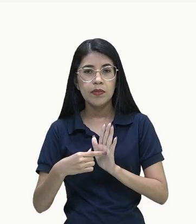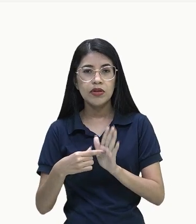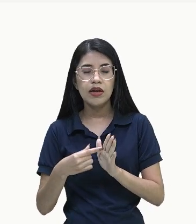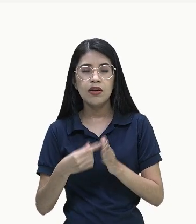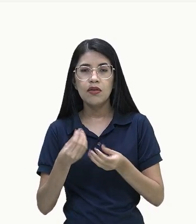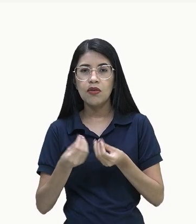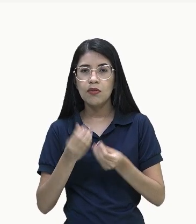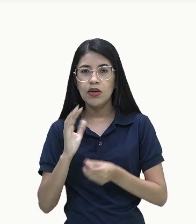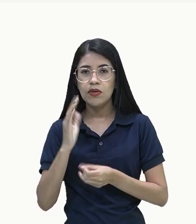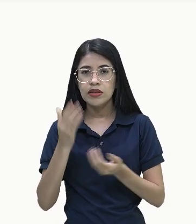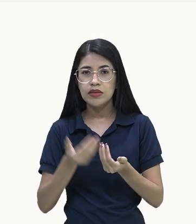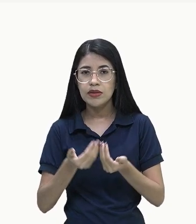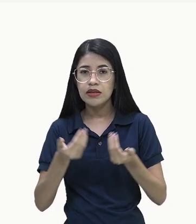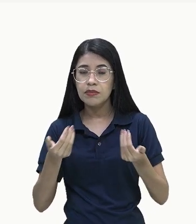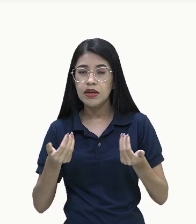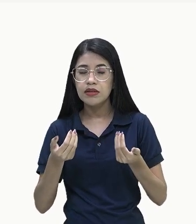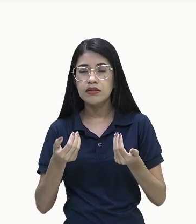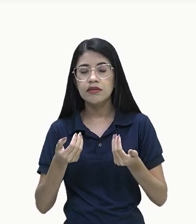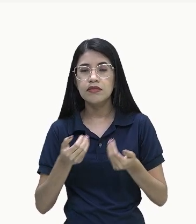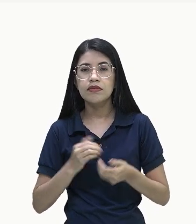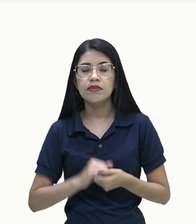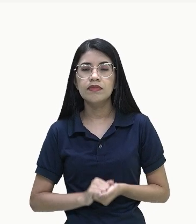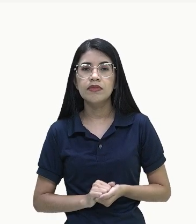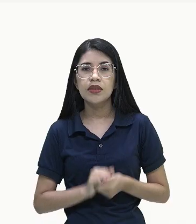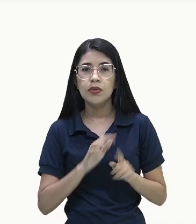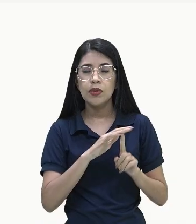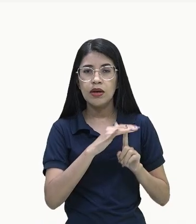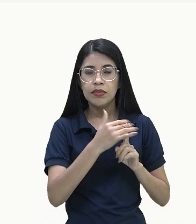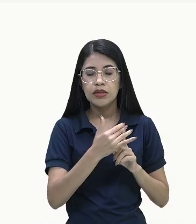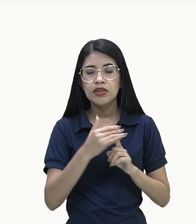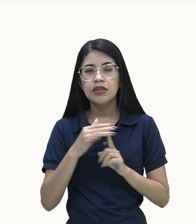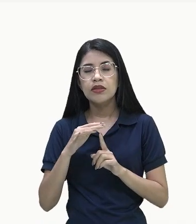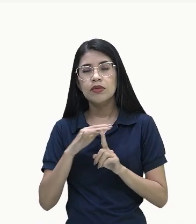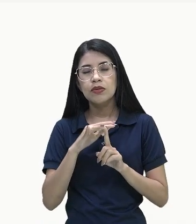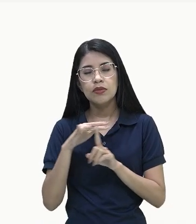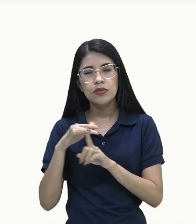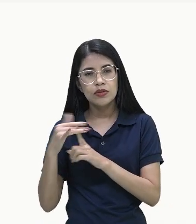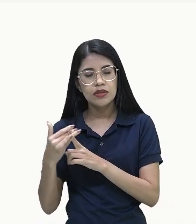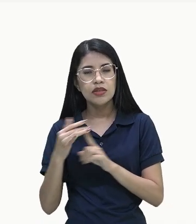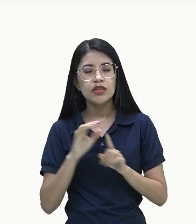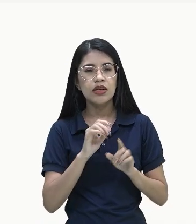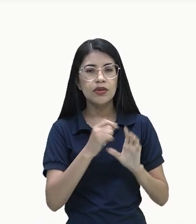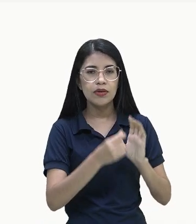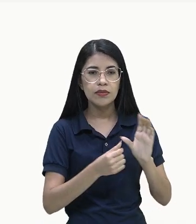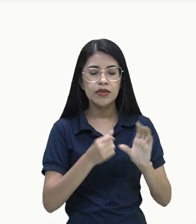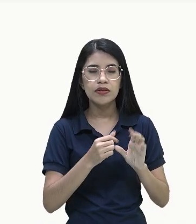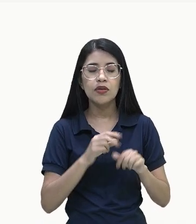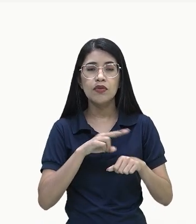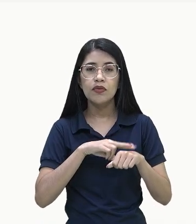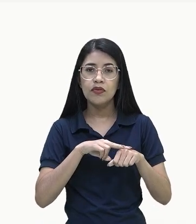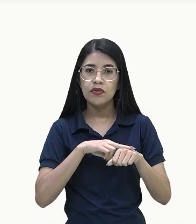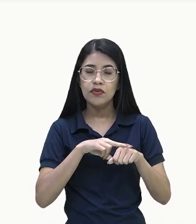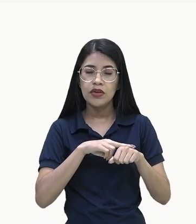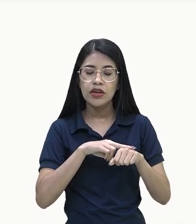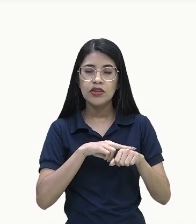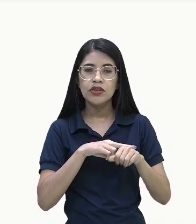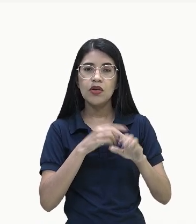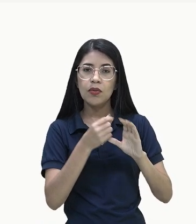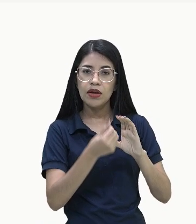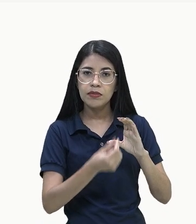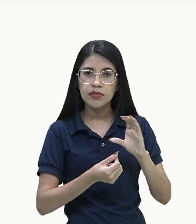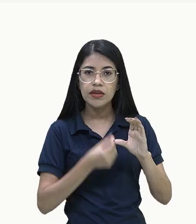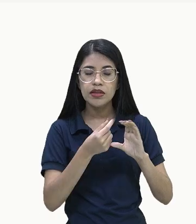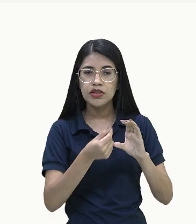essa divisão do mundo entre capitalistas e socialistas. Em verde estão os países capitalistas,